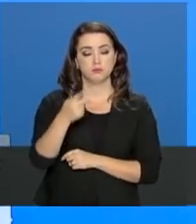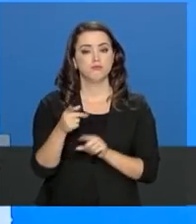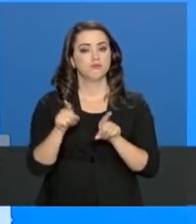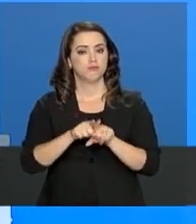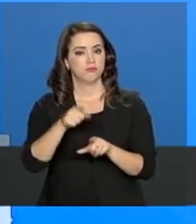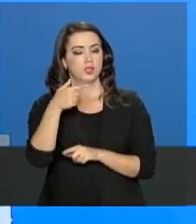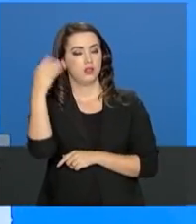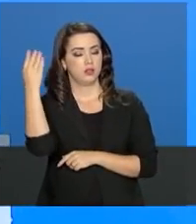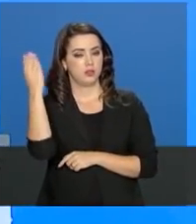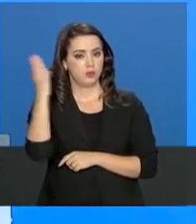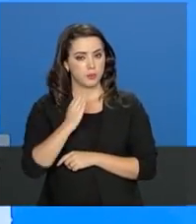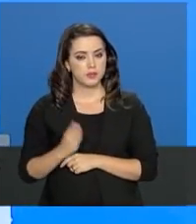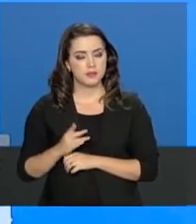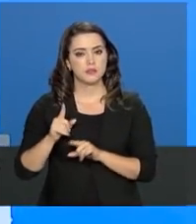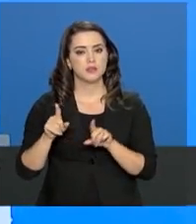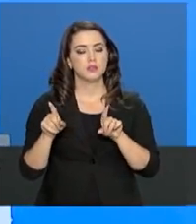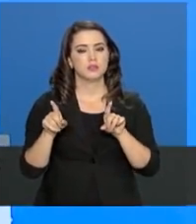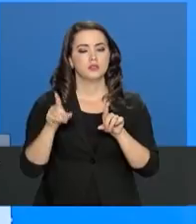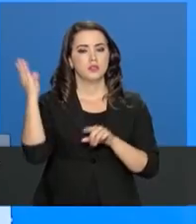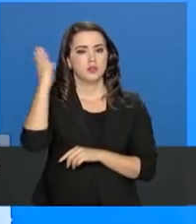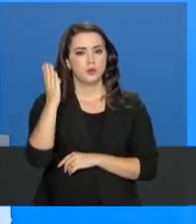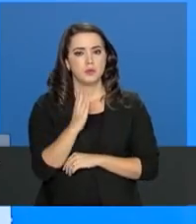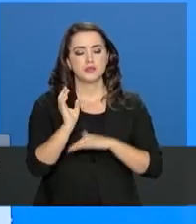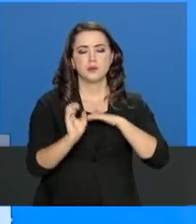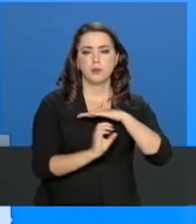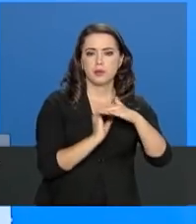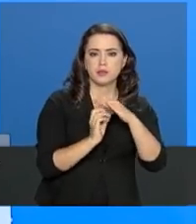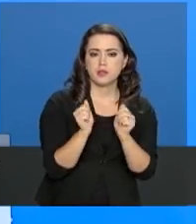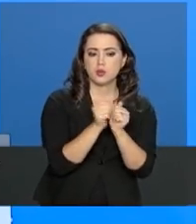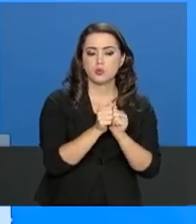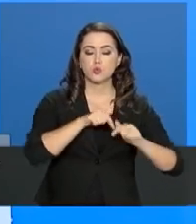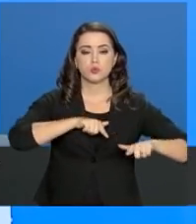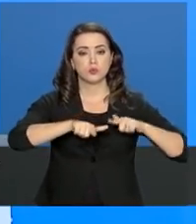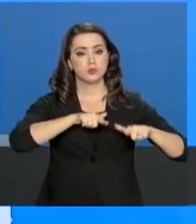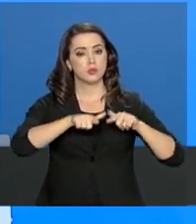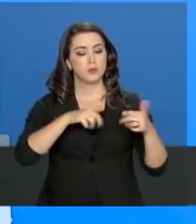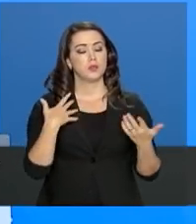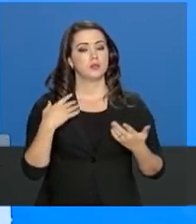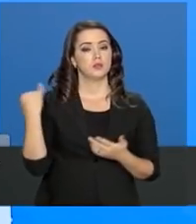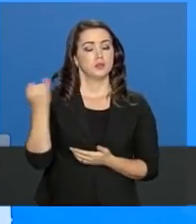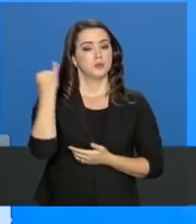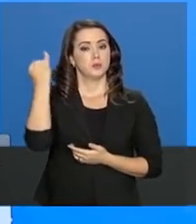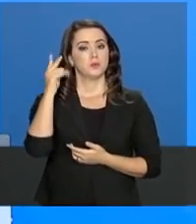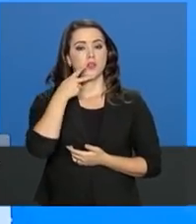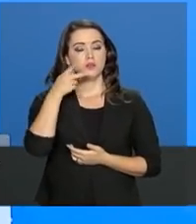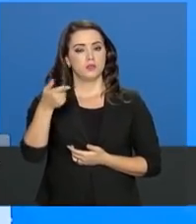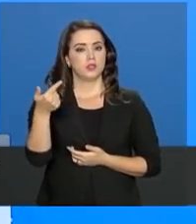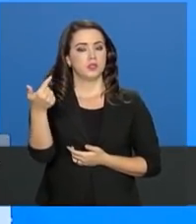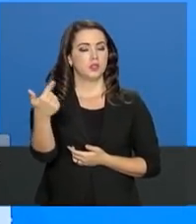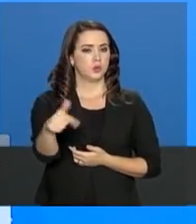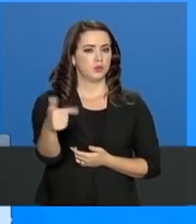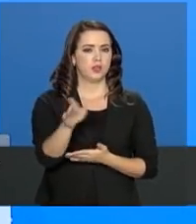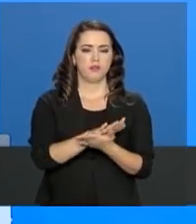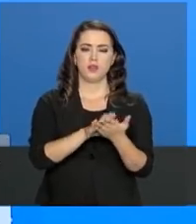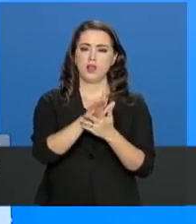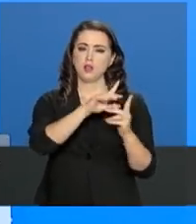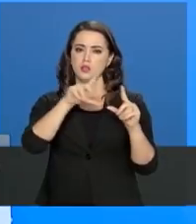nação aaa a um empresário eo trabalhador salientando mais uma vez que não houve nenhuma redução